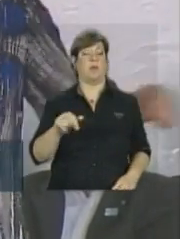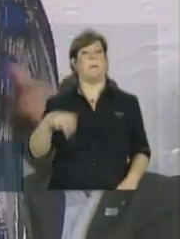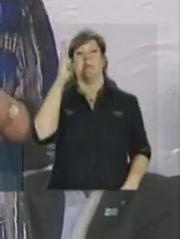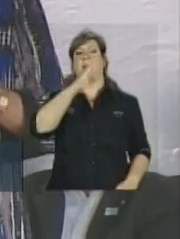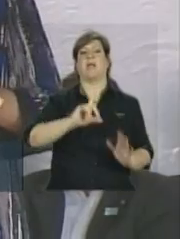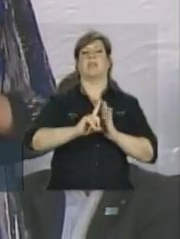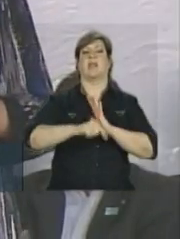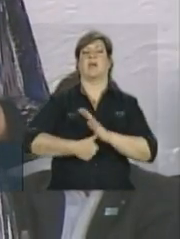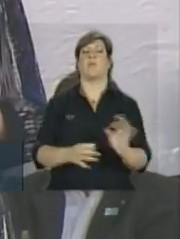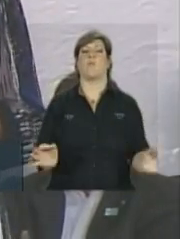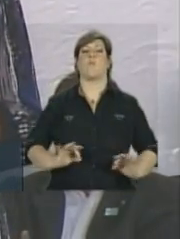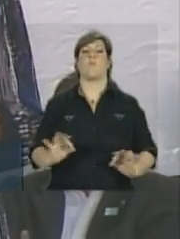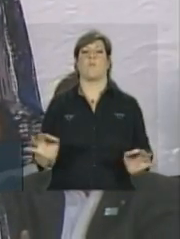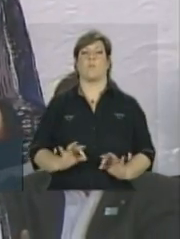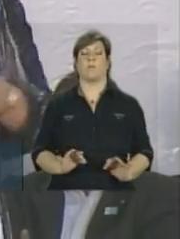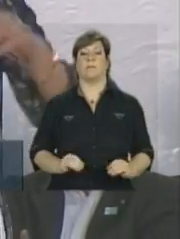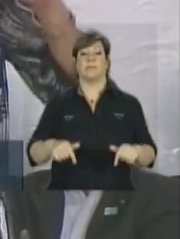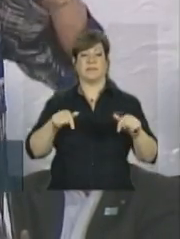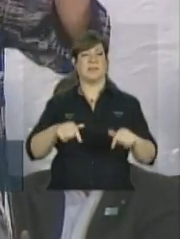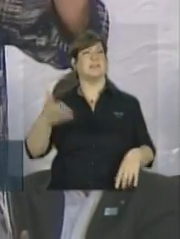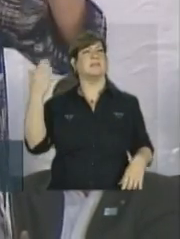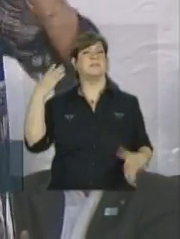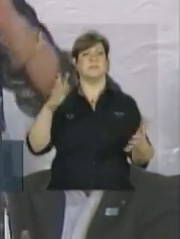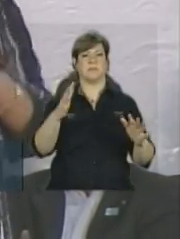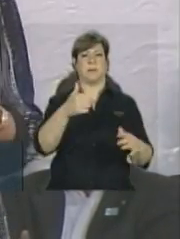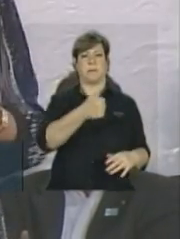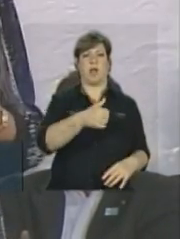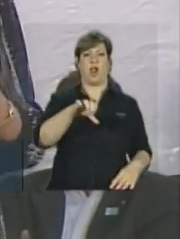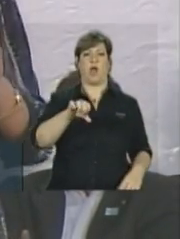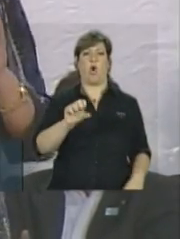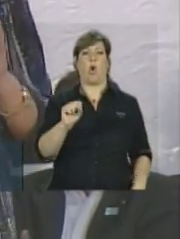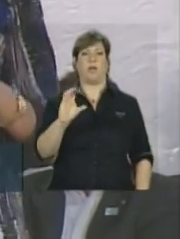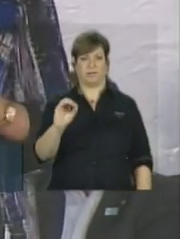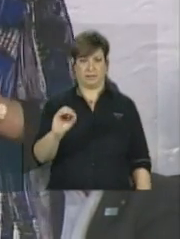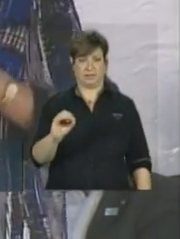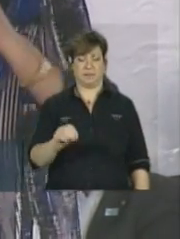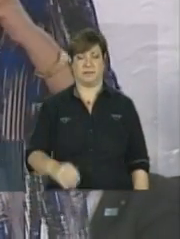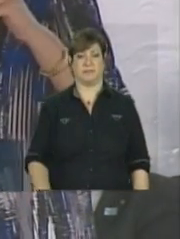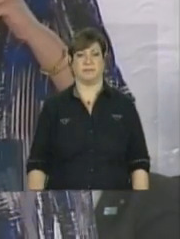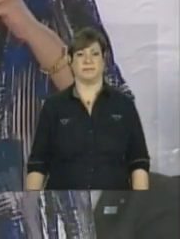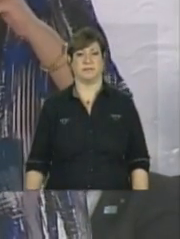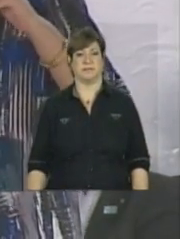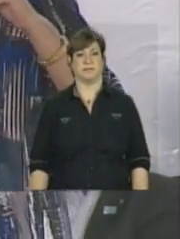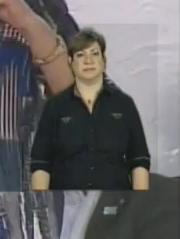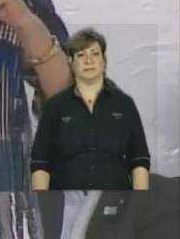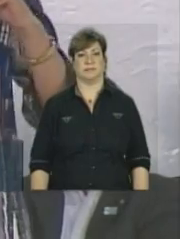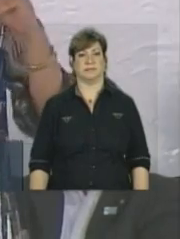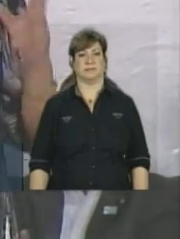tinha metrô. Isso foi lá nos anos 80, que